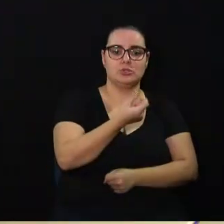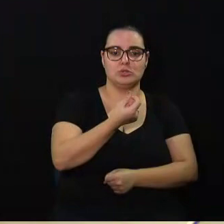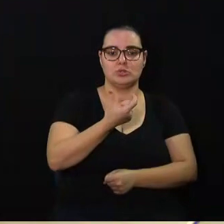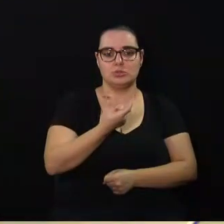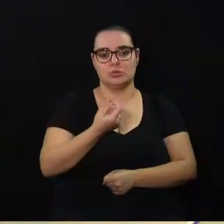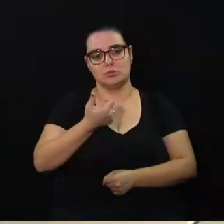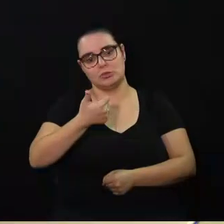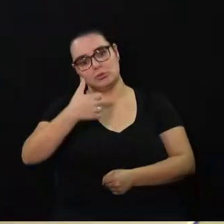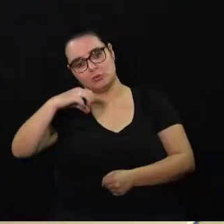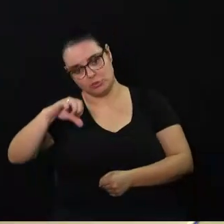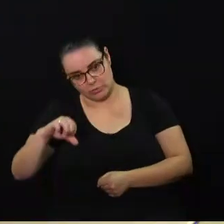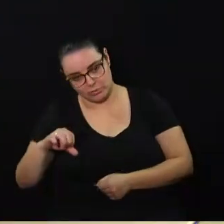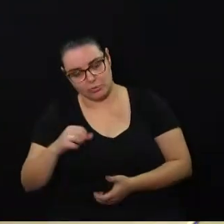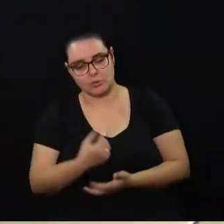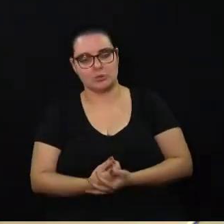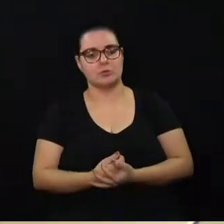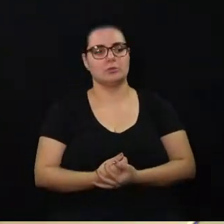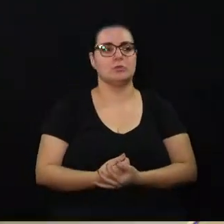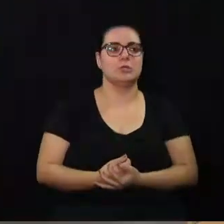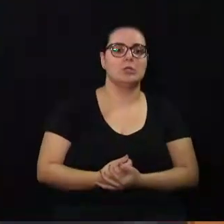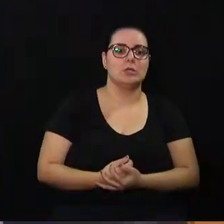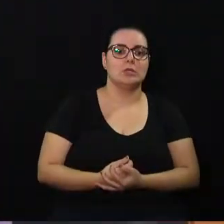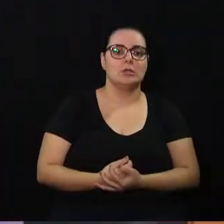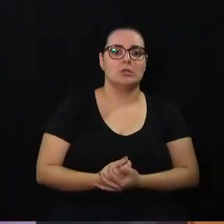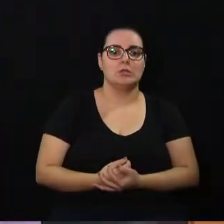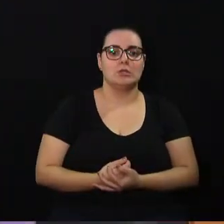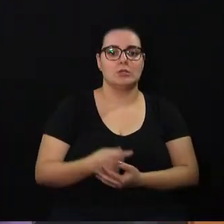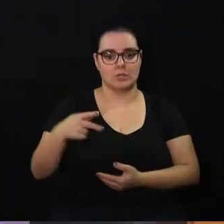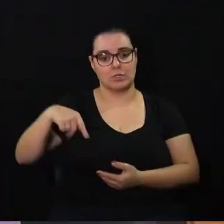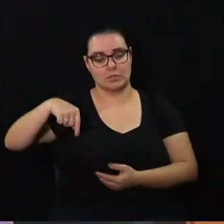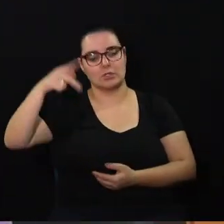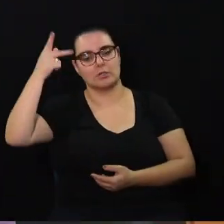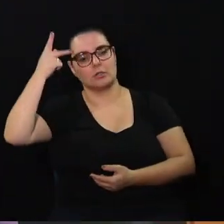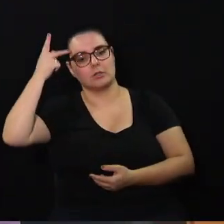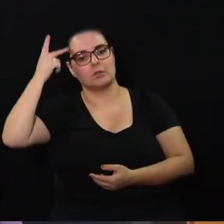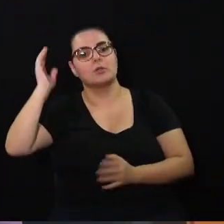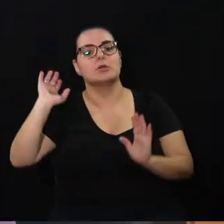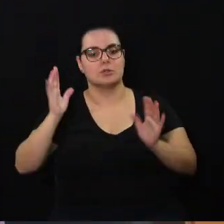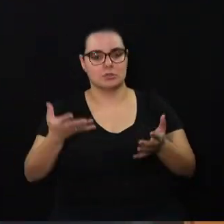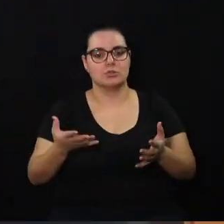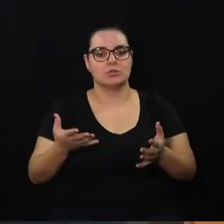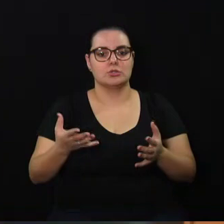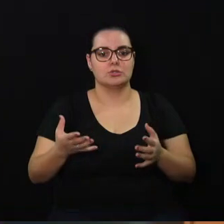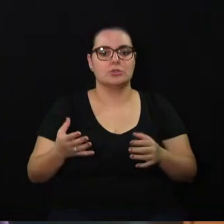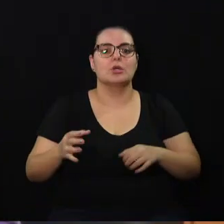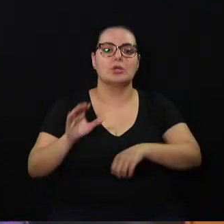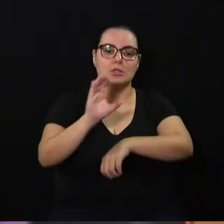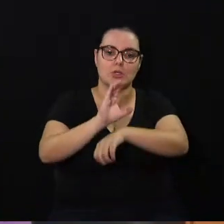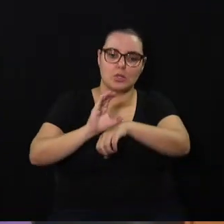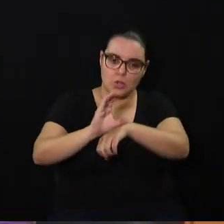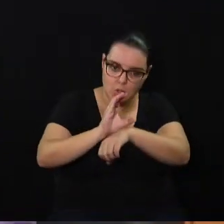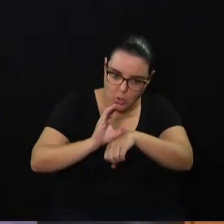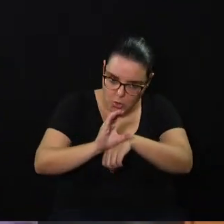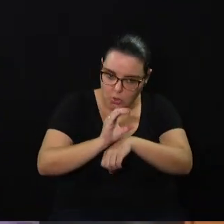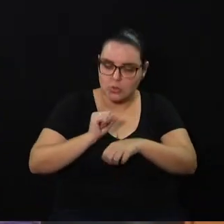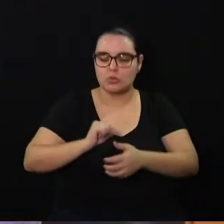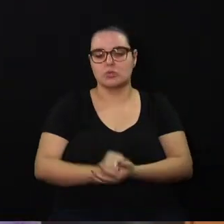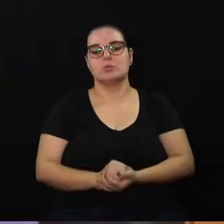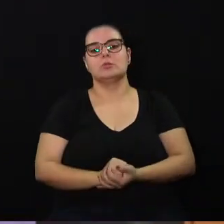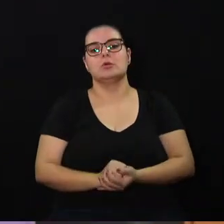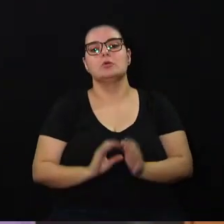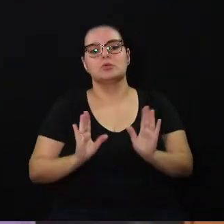não é nenhuma novidade né isso já vem estabelecido no nosso código civil na nossa constituição federal que